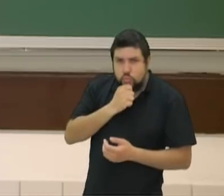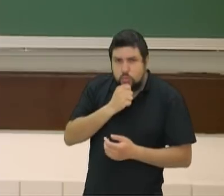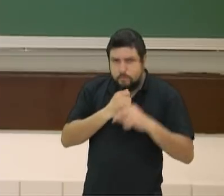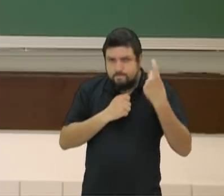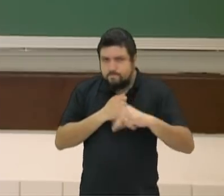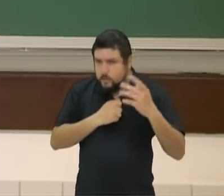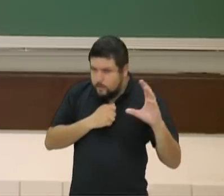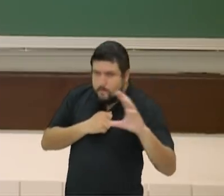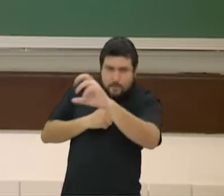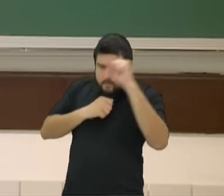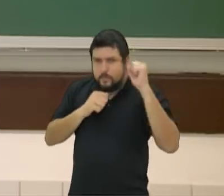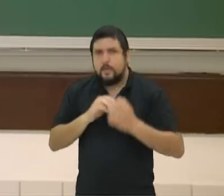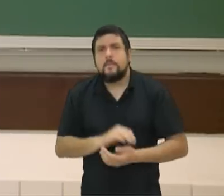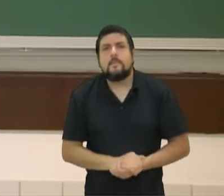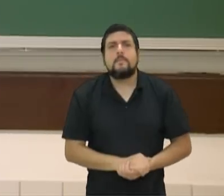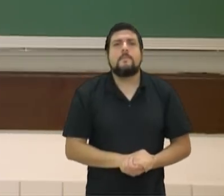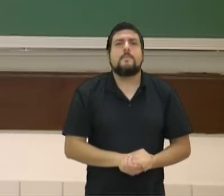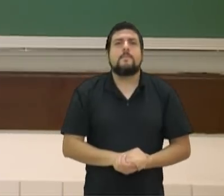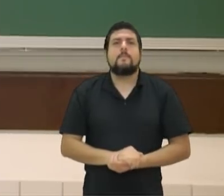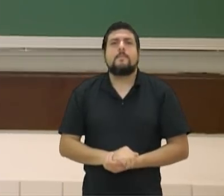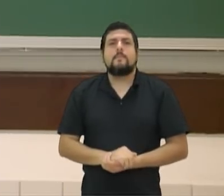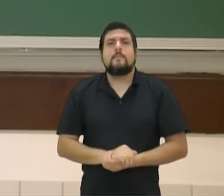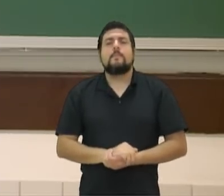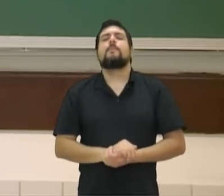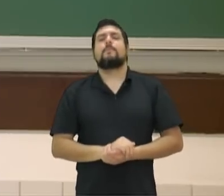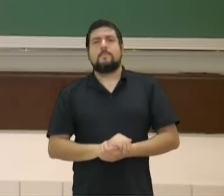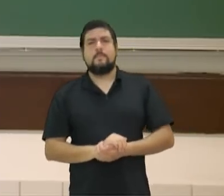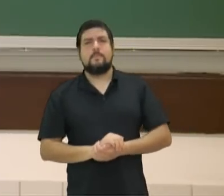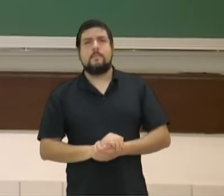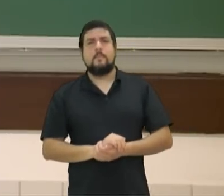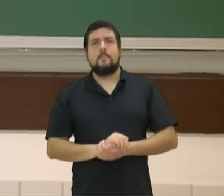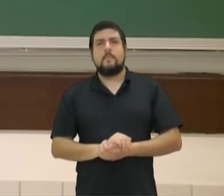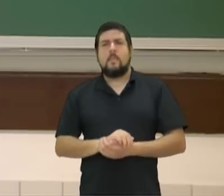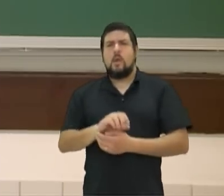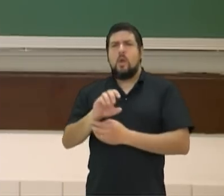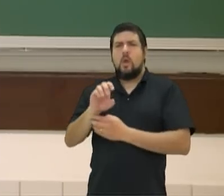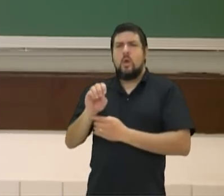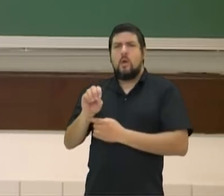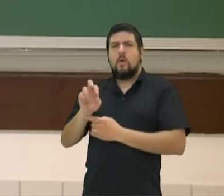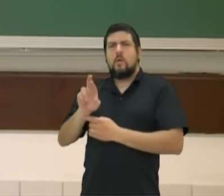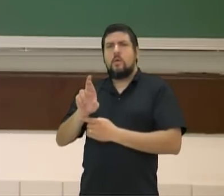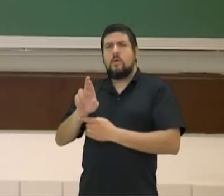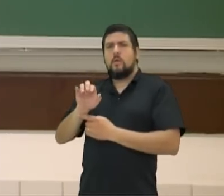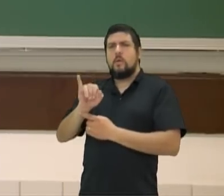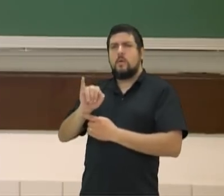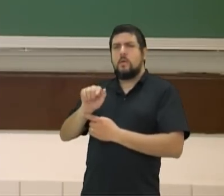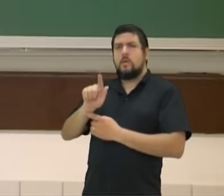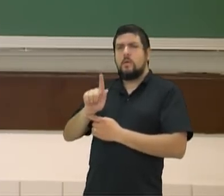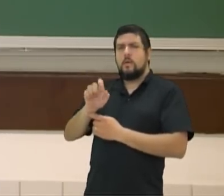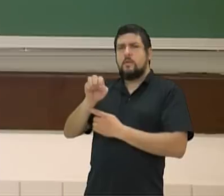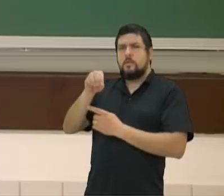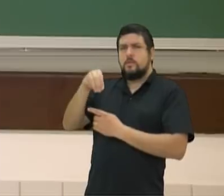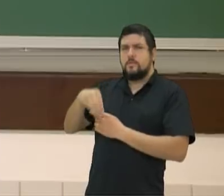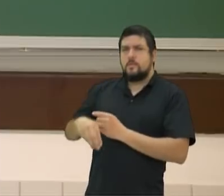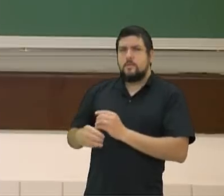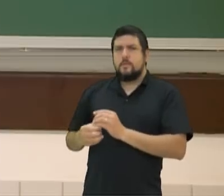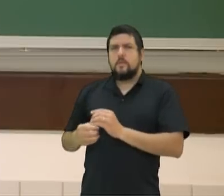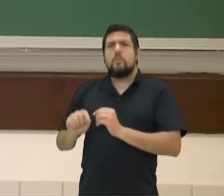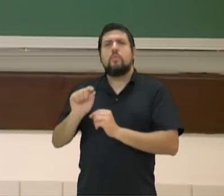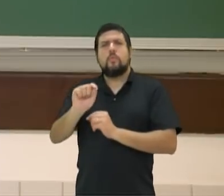tempo ainda. Quando a gente fala de origem do planeta Terra, a gente tem que pensar em origem do universo em